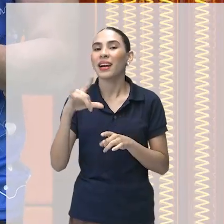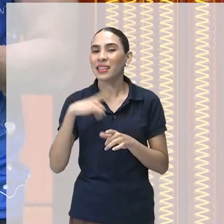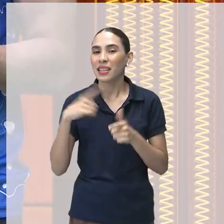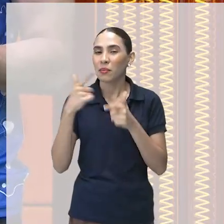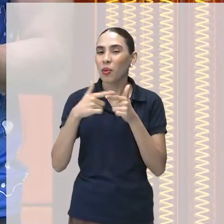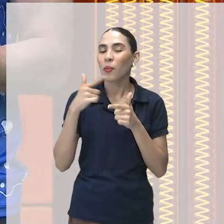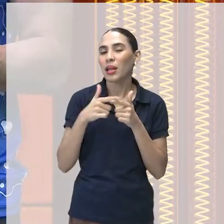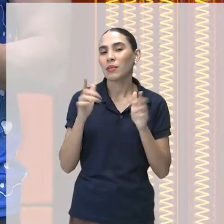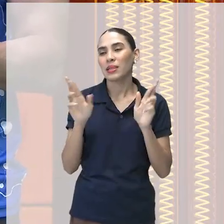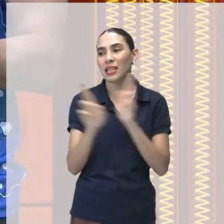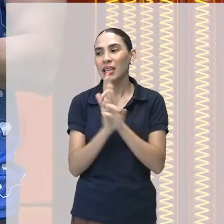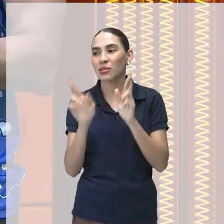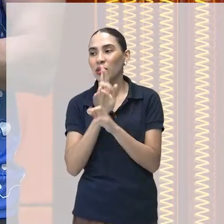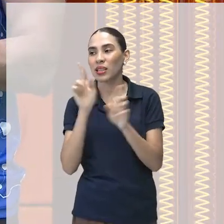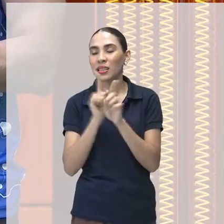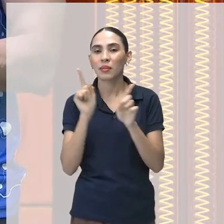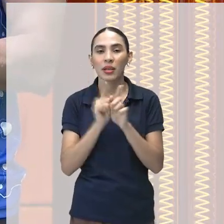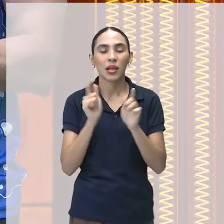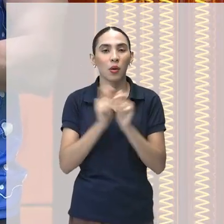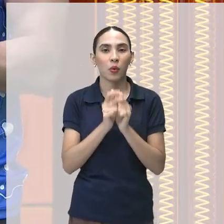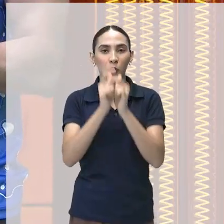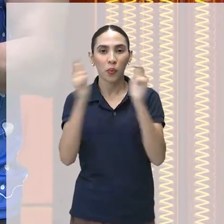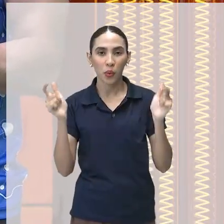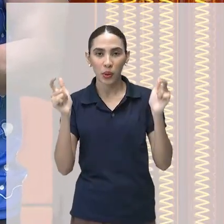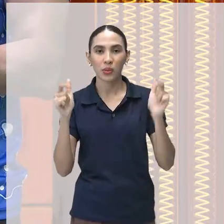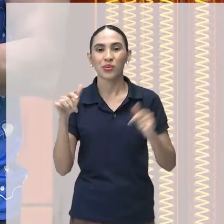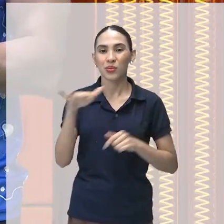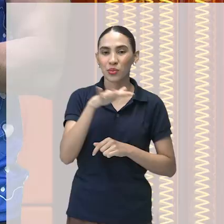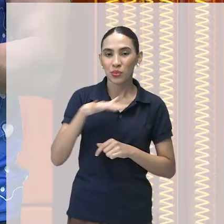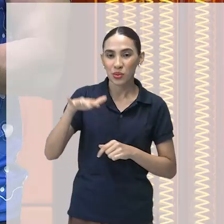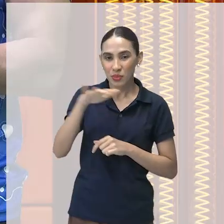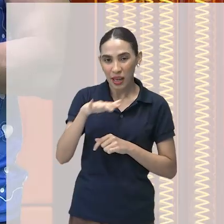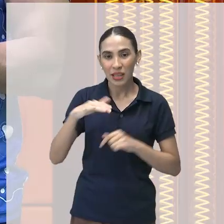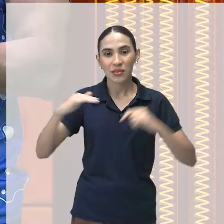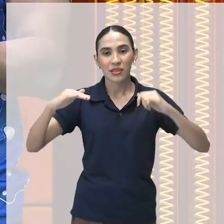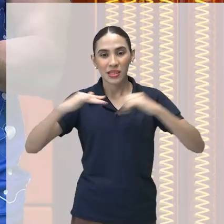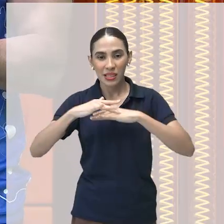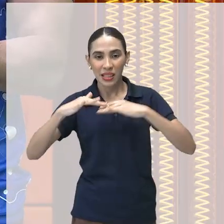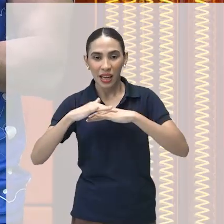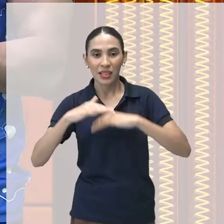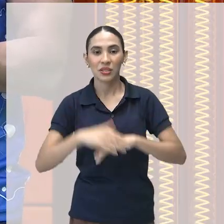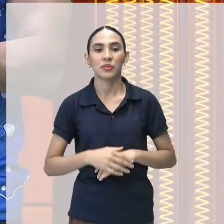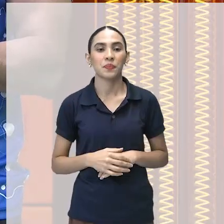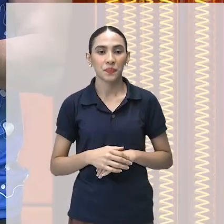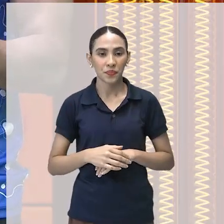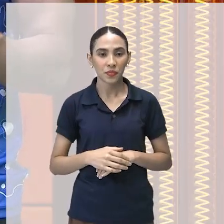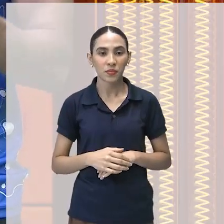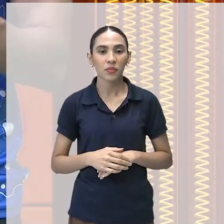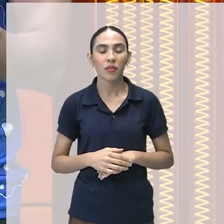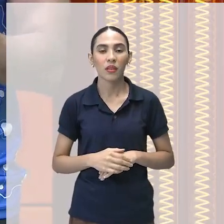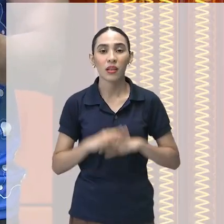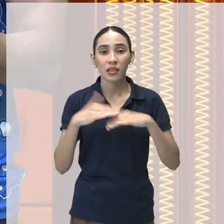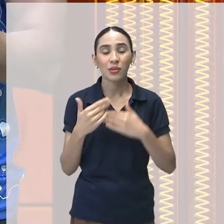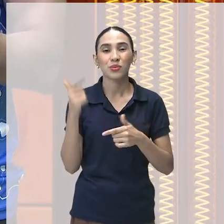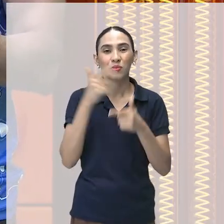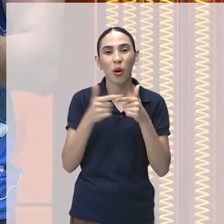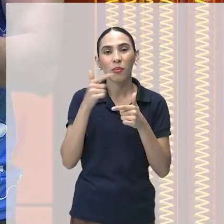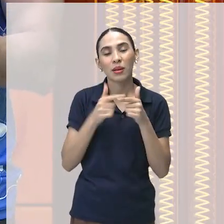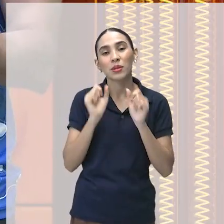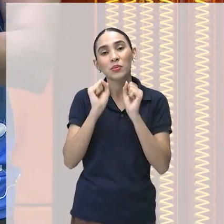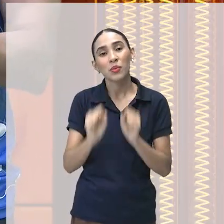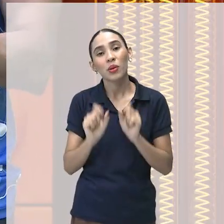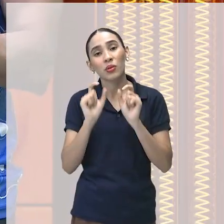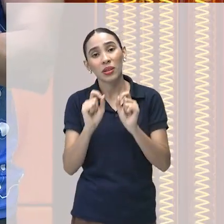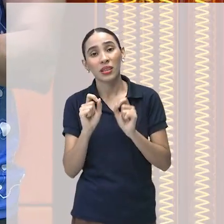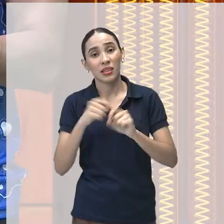problemas relacionados à expansão do espaço urbano de uma forma geral, certo? E esses problemas, eles podem